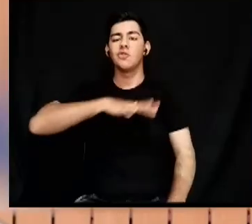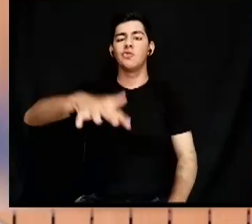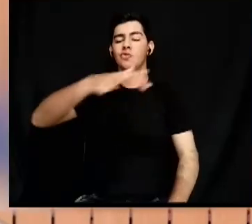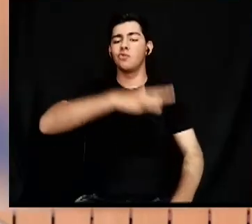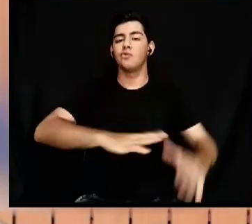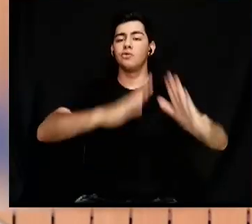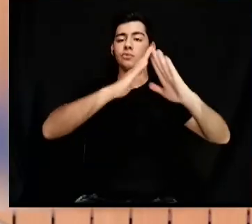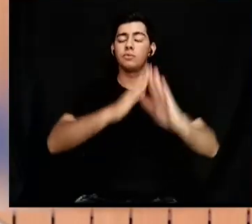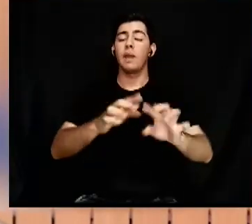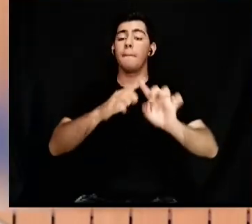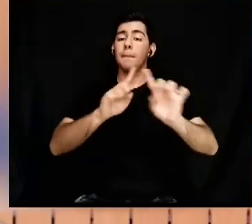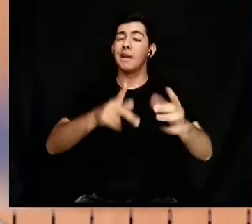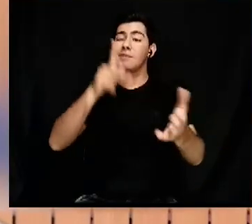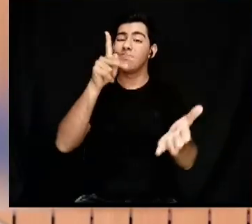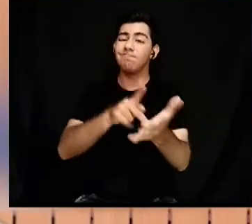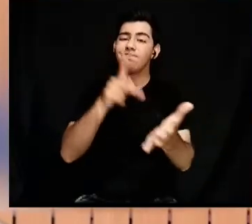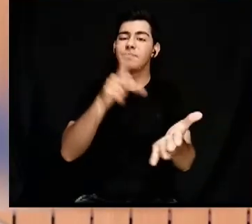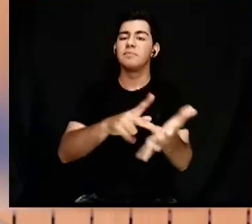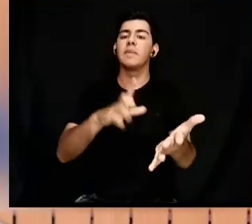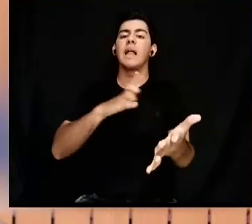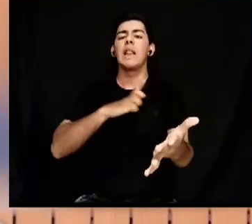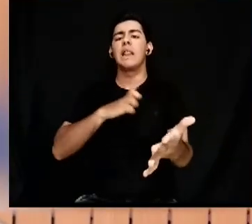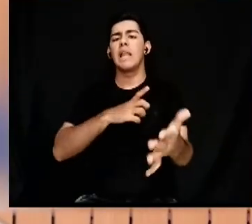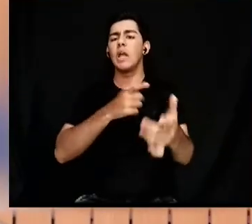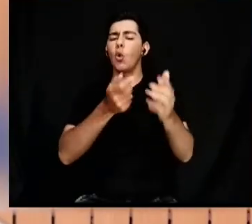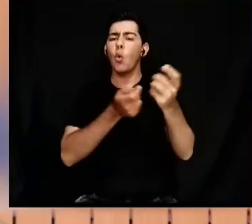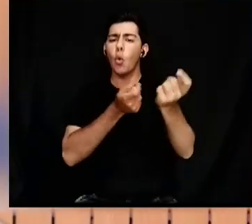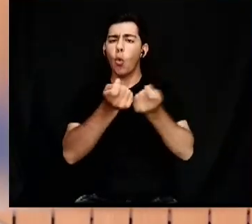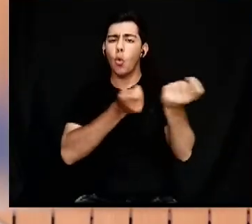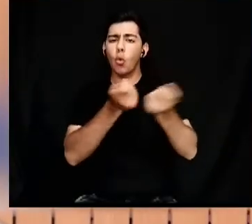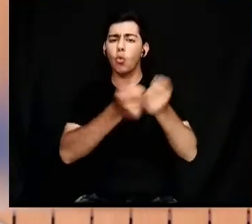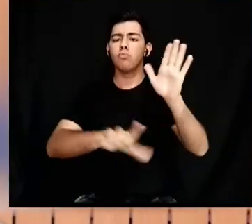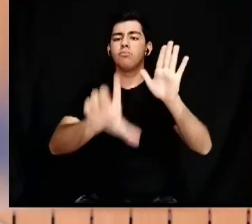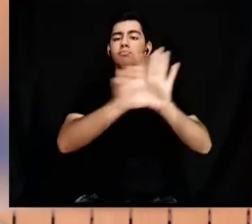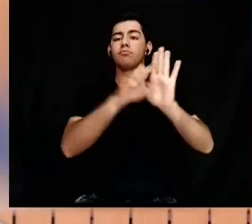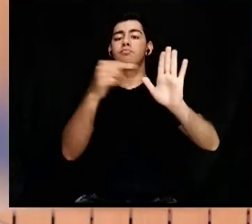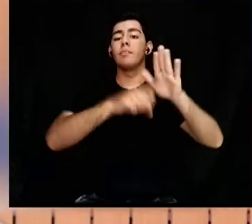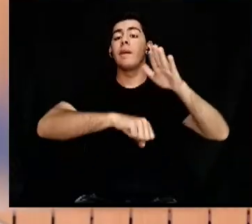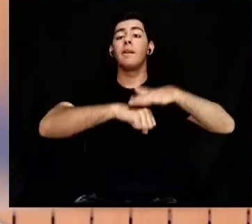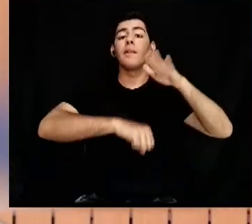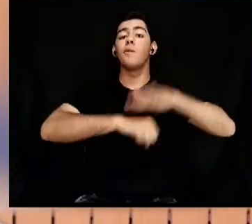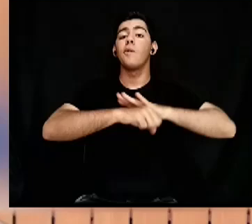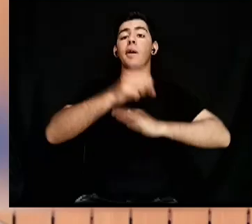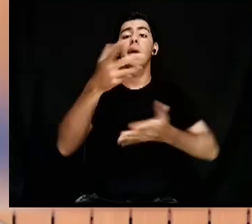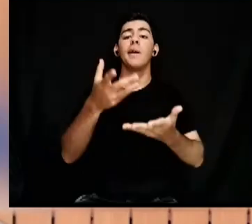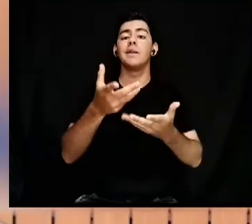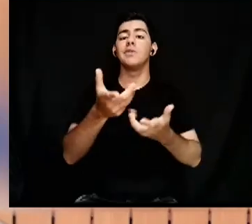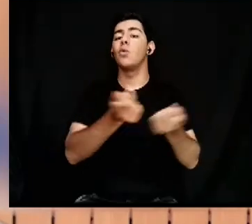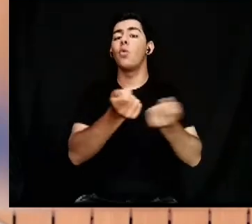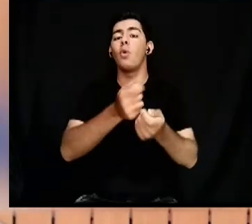verdade, regulamenta uma lei que dá isenção para loteamentos. Então, veja,